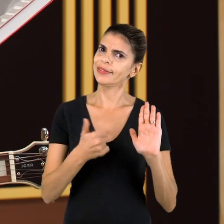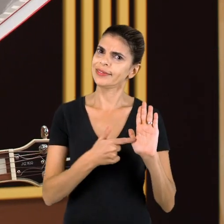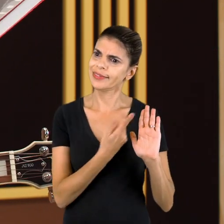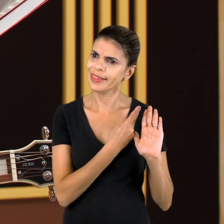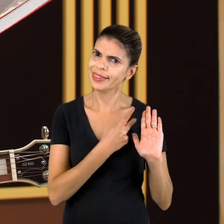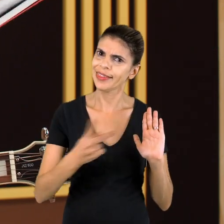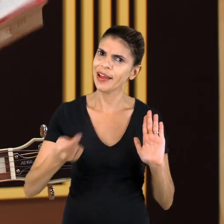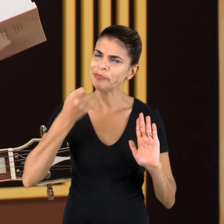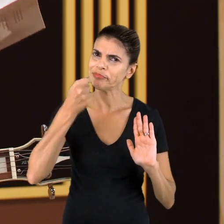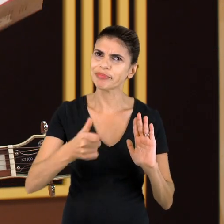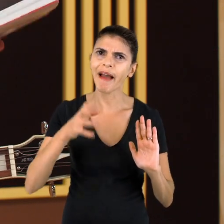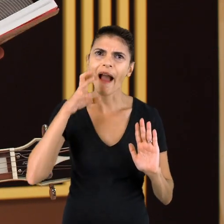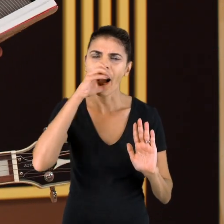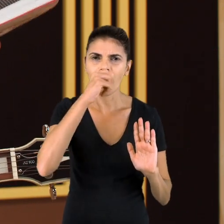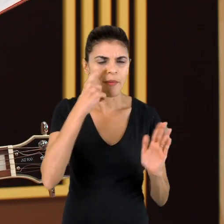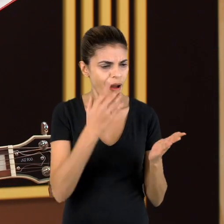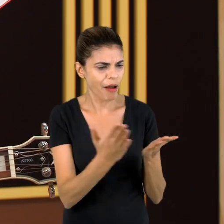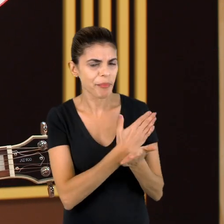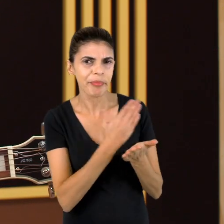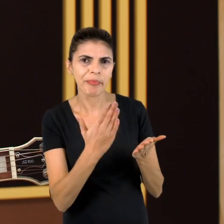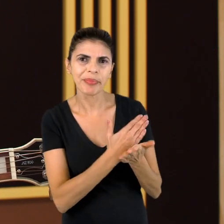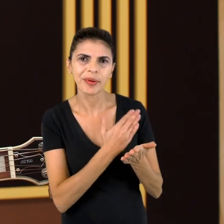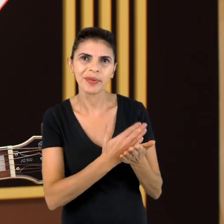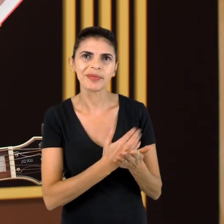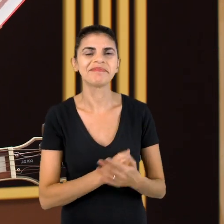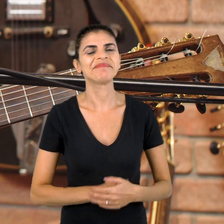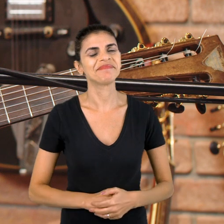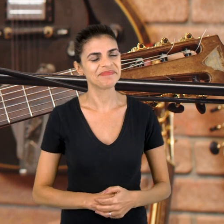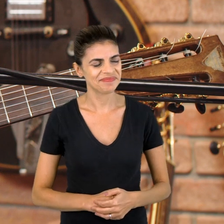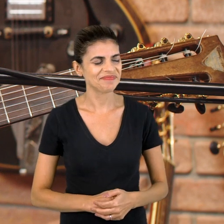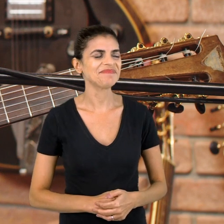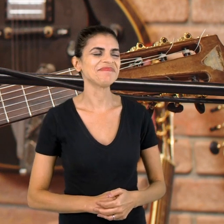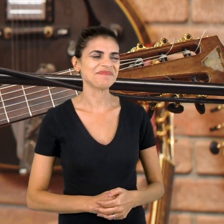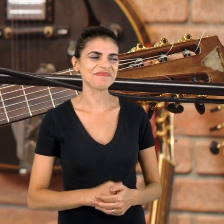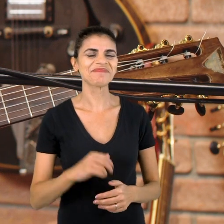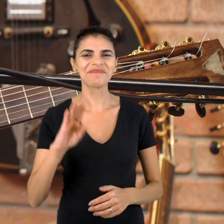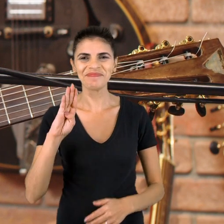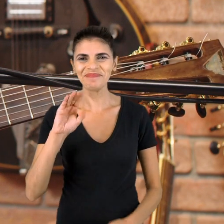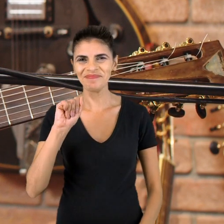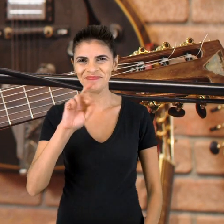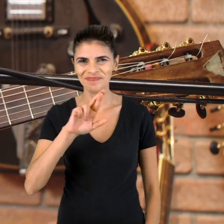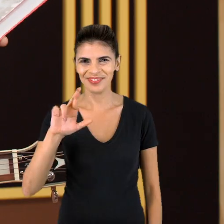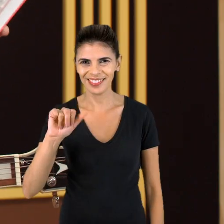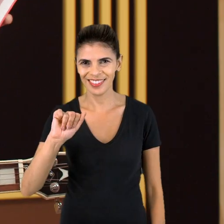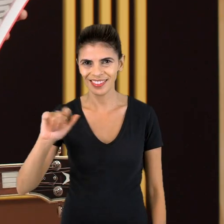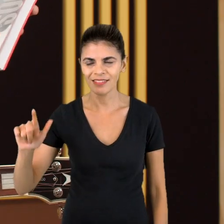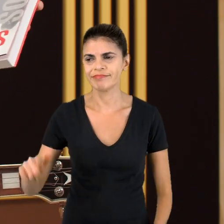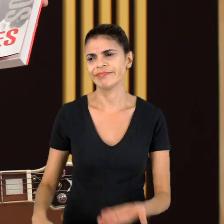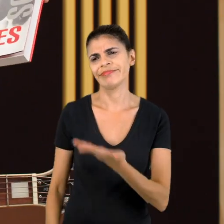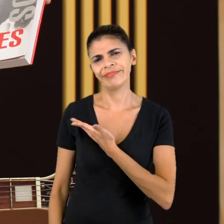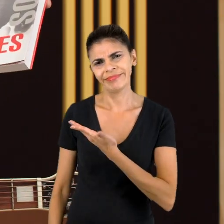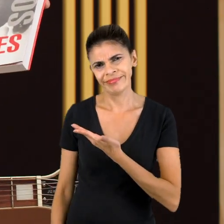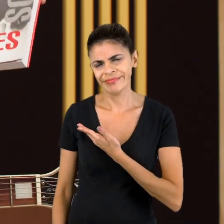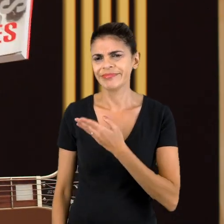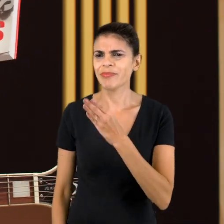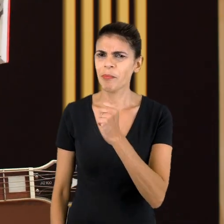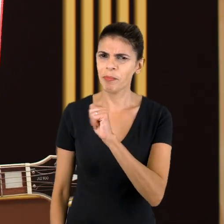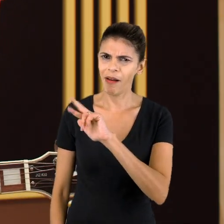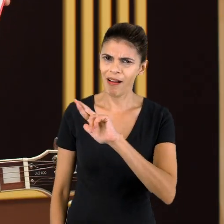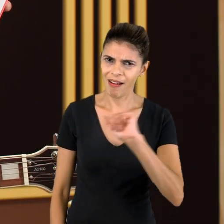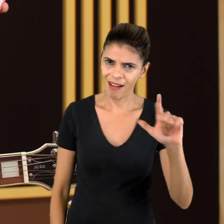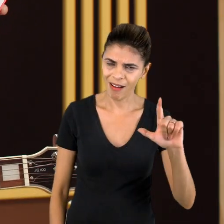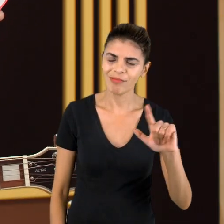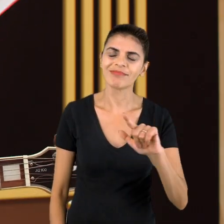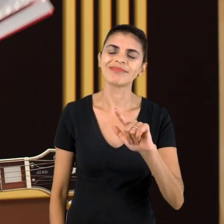Eu já pegava tudo rápido, as partituras. É, Songbook, nossa, pelo Barral. Você conhece o Barral, pô, né? Nosso amigo em comum,